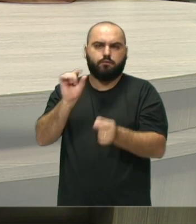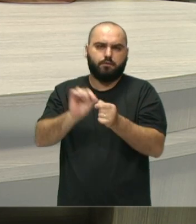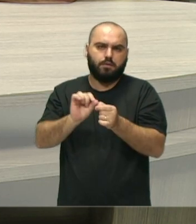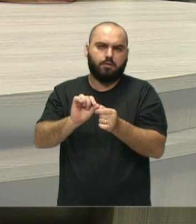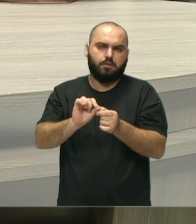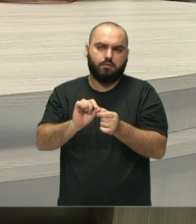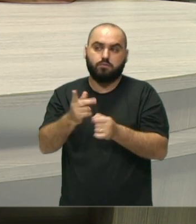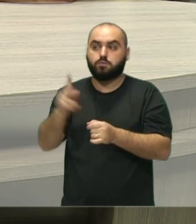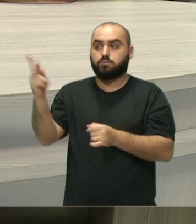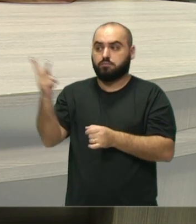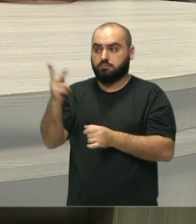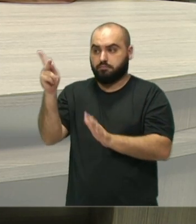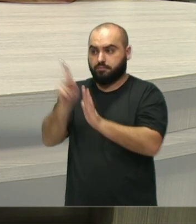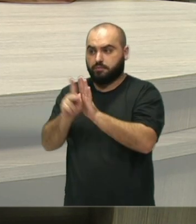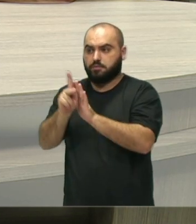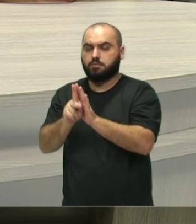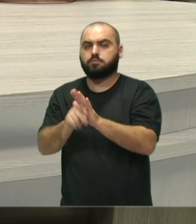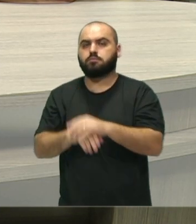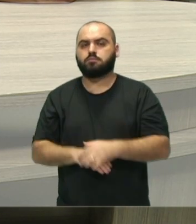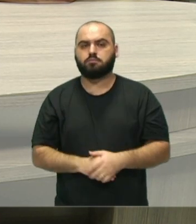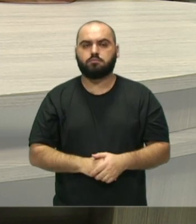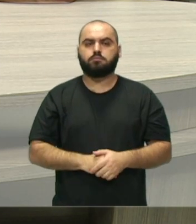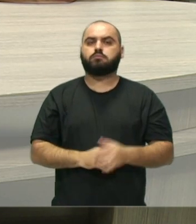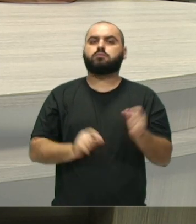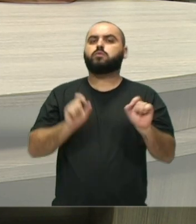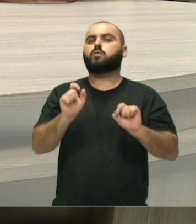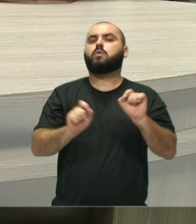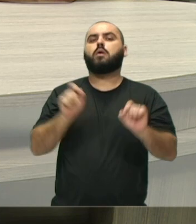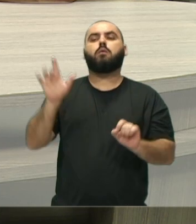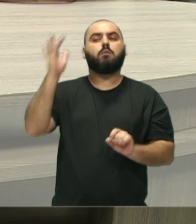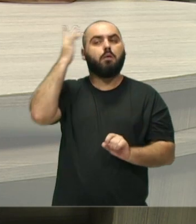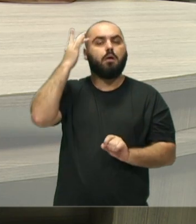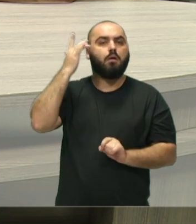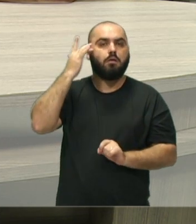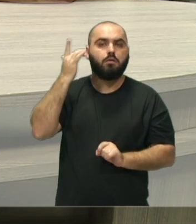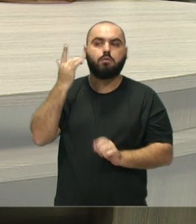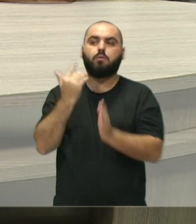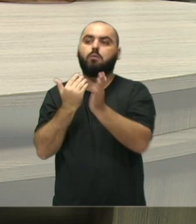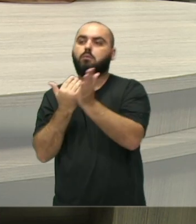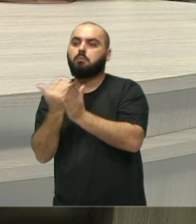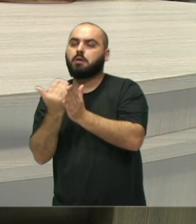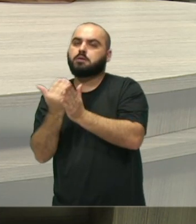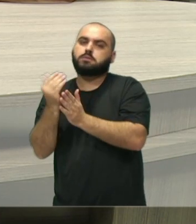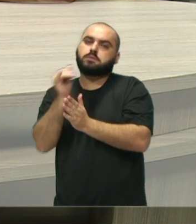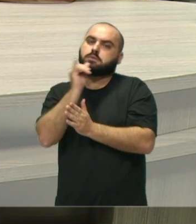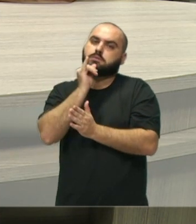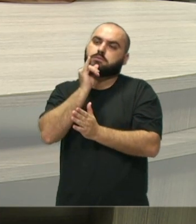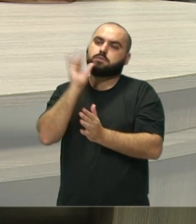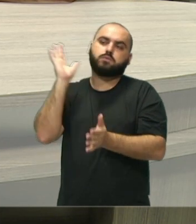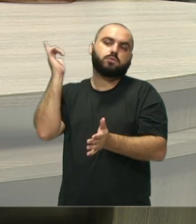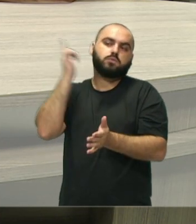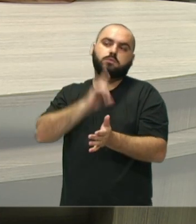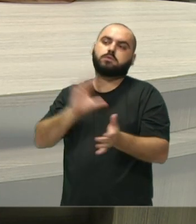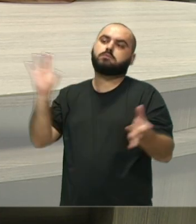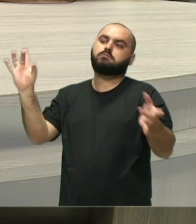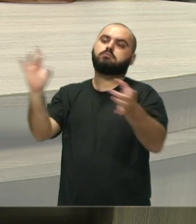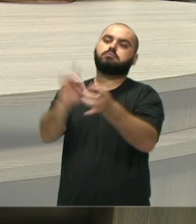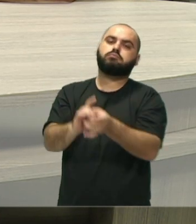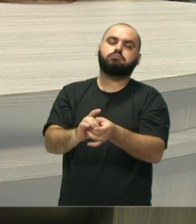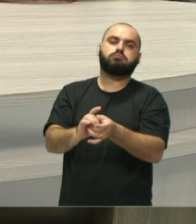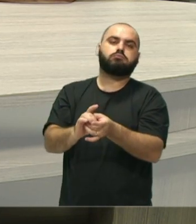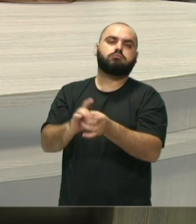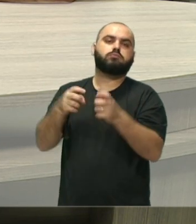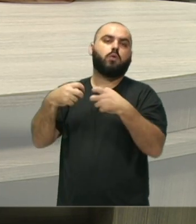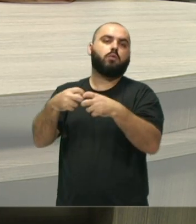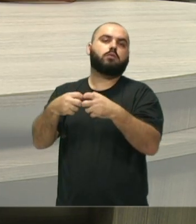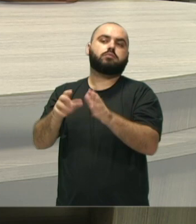são os outros 2 projetos? O que vocês estão vislumbrando de início, por exemplo, para a integração do